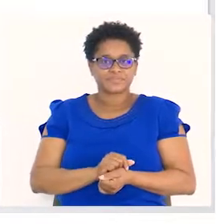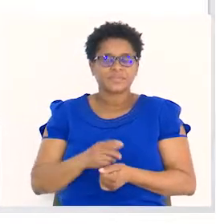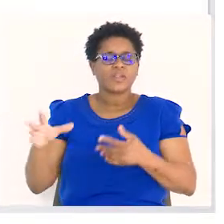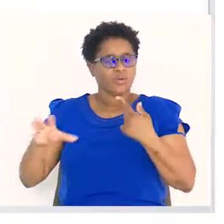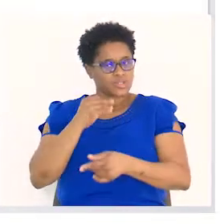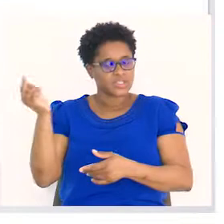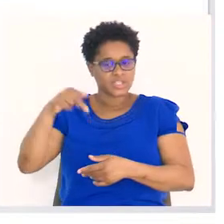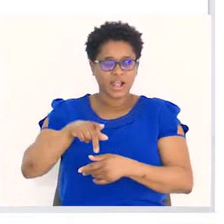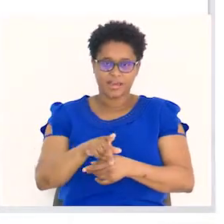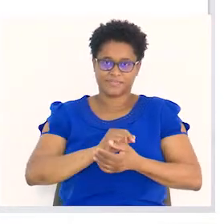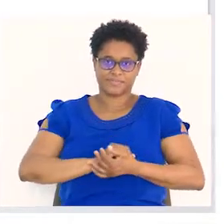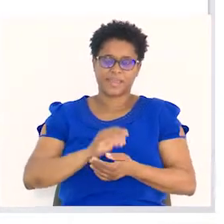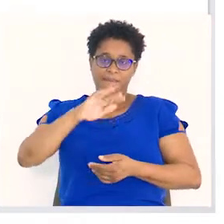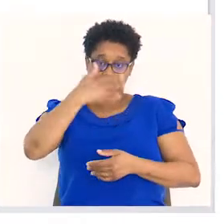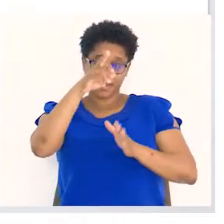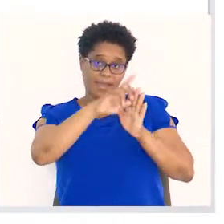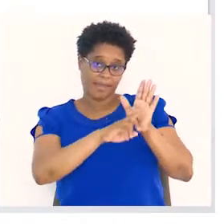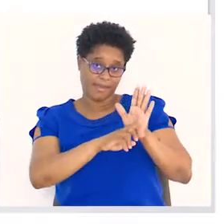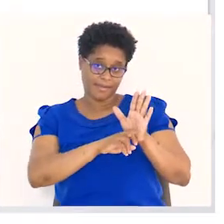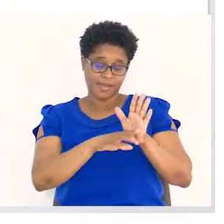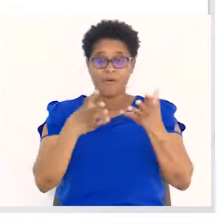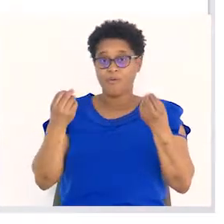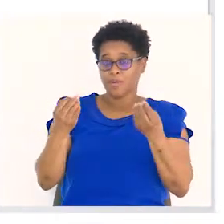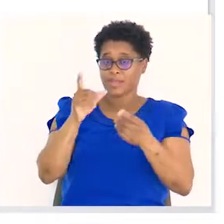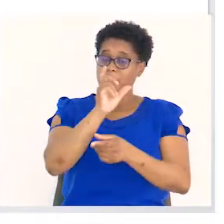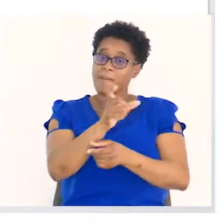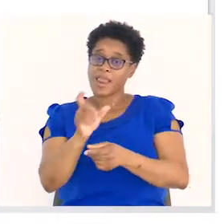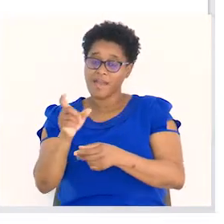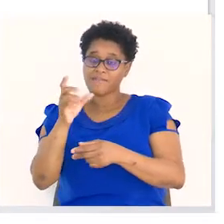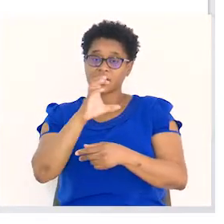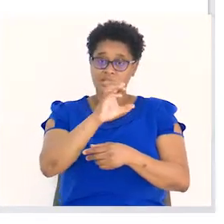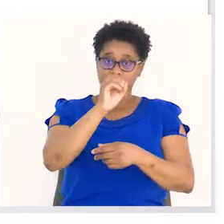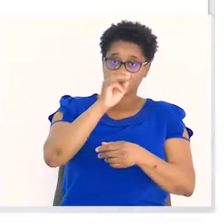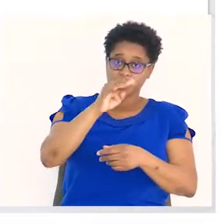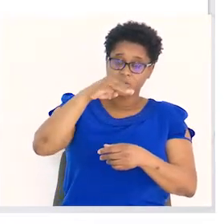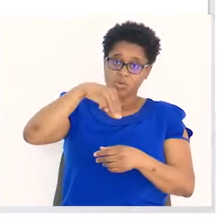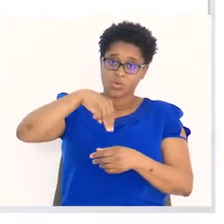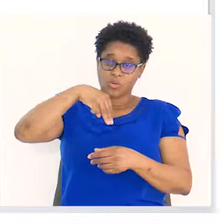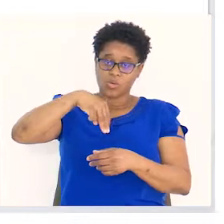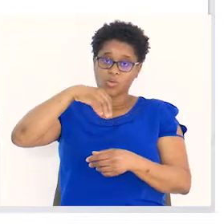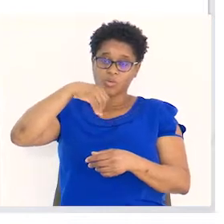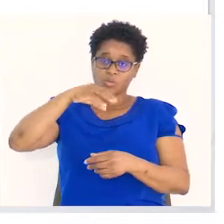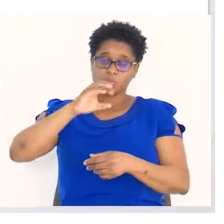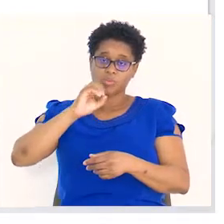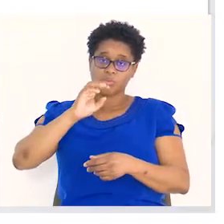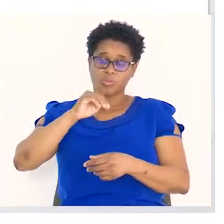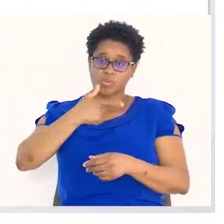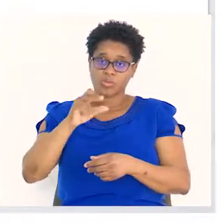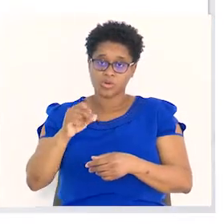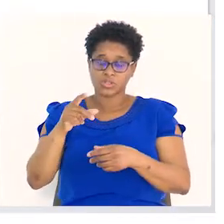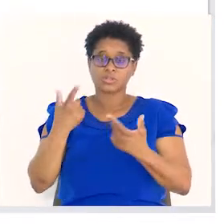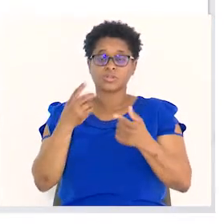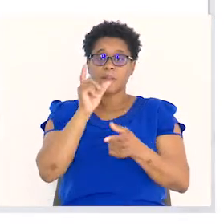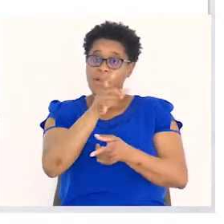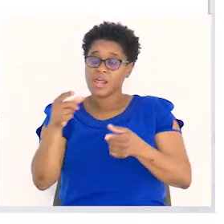chegar. Primeira regra. O plural das palavras compostas cujos elementos não estão ligados por hífen,